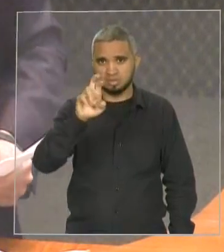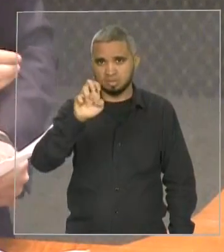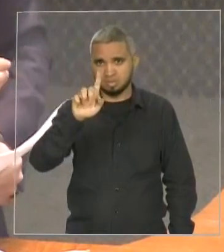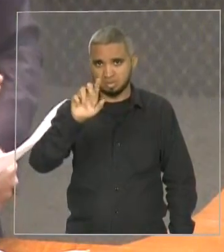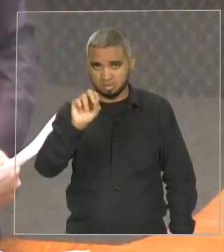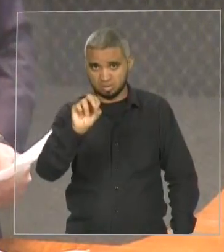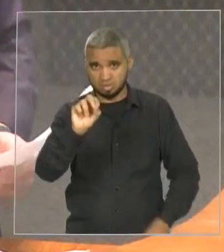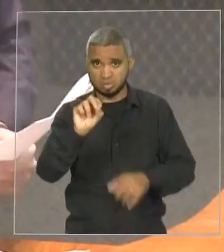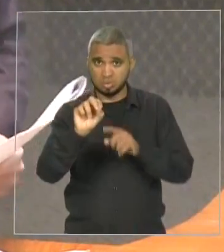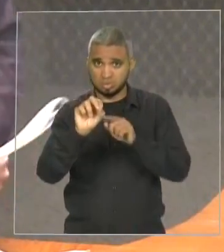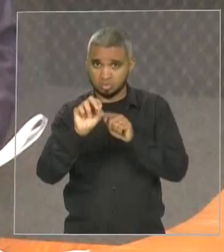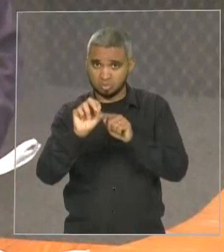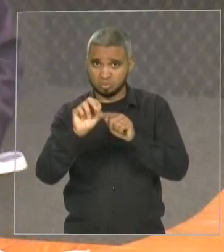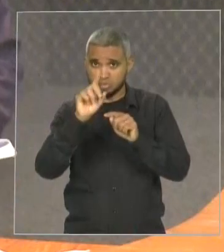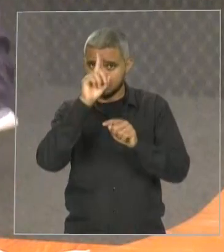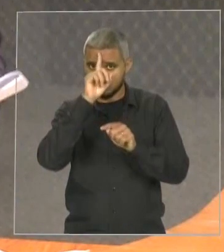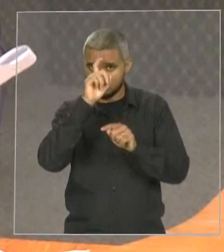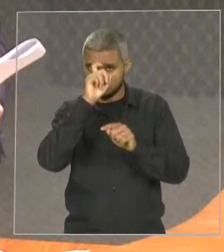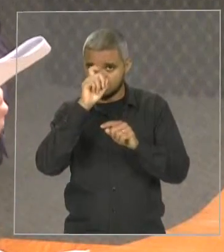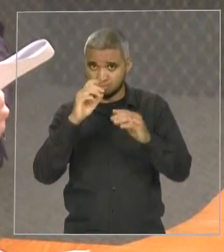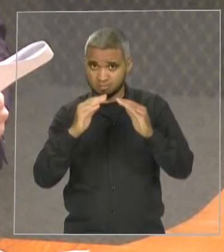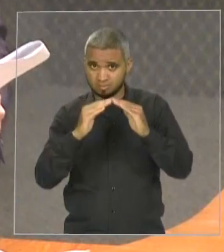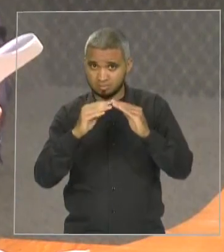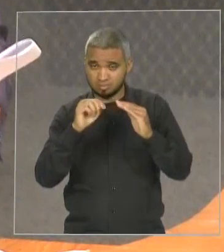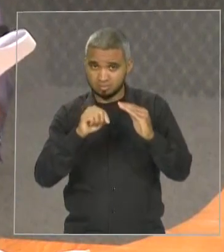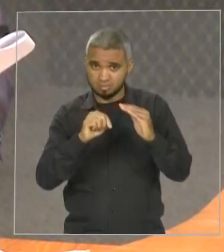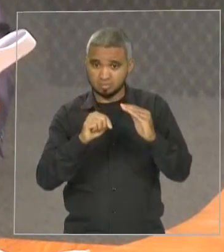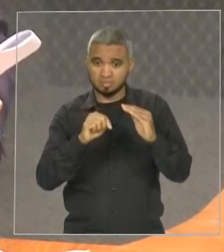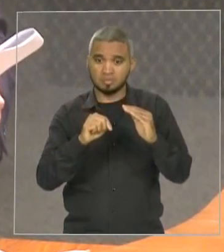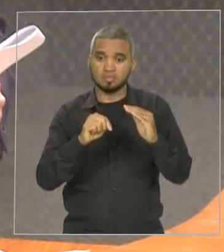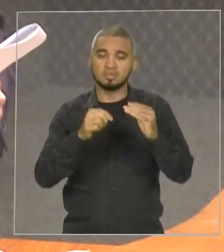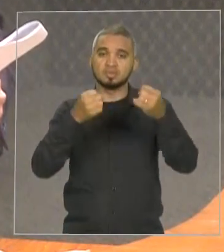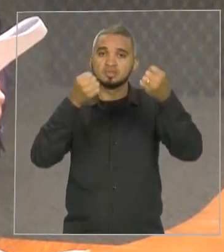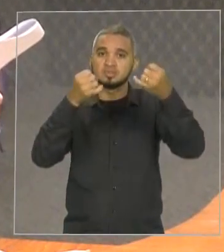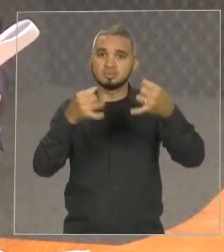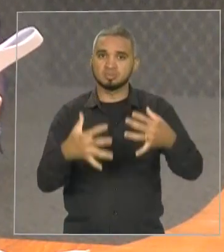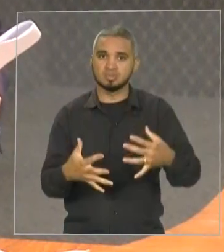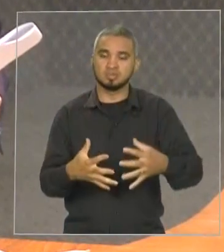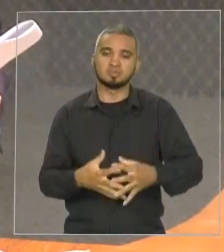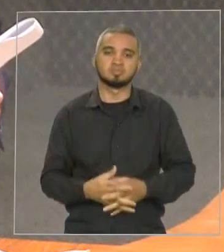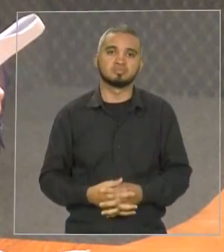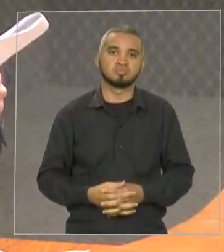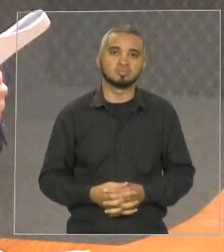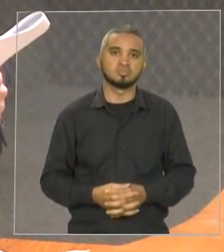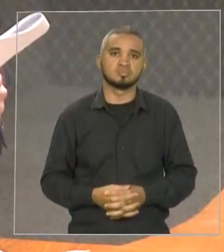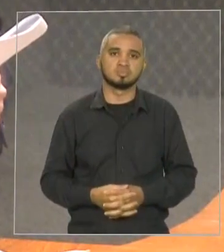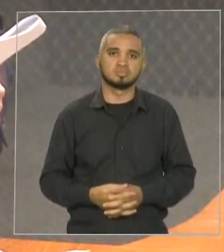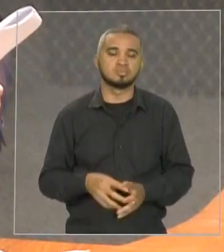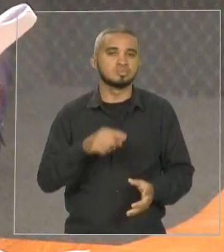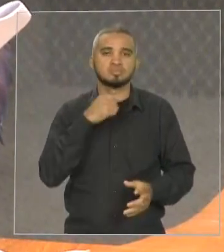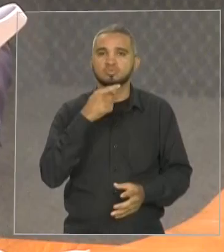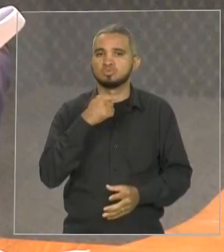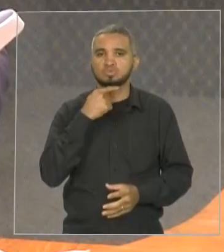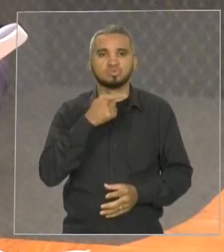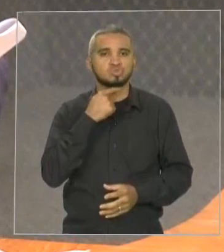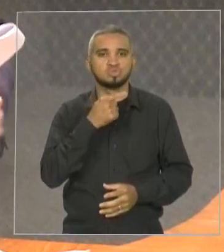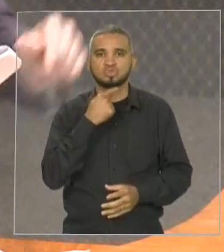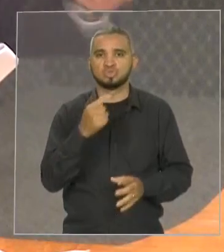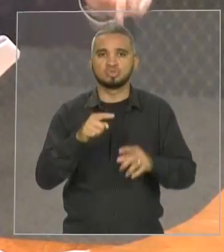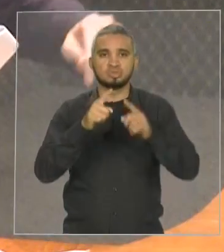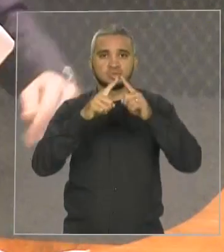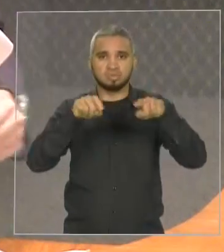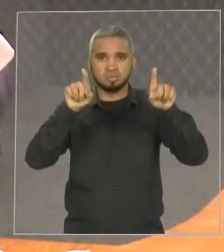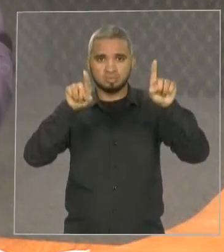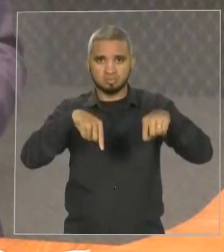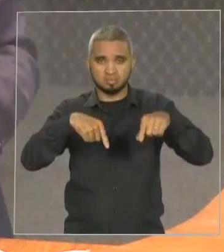porque previu tudo que aconteceu hoje em dia, diz o seguinte: por sua vez, não constam no quadro para contratação